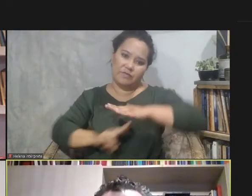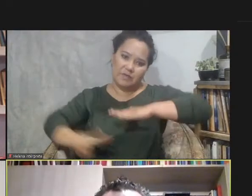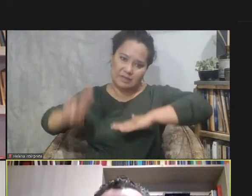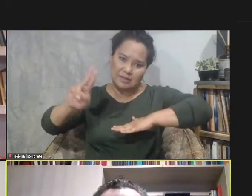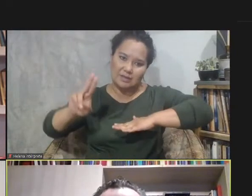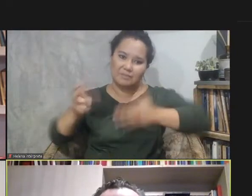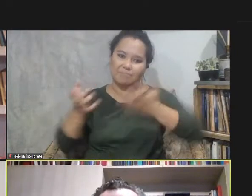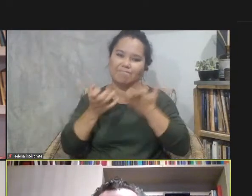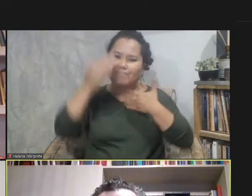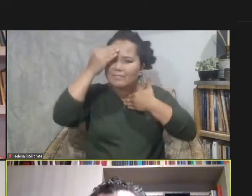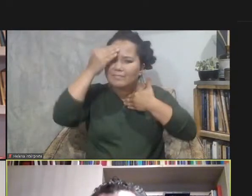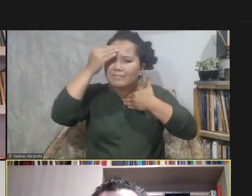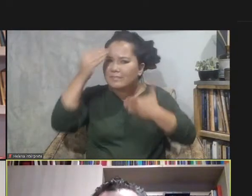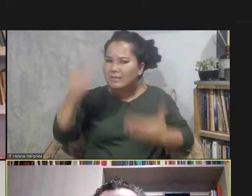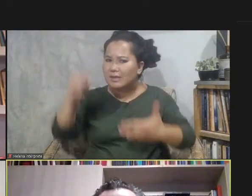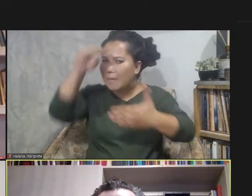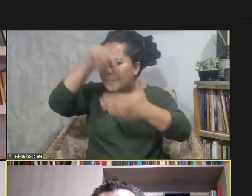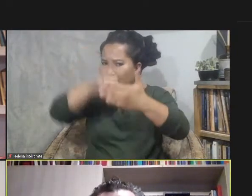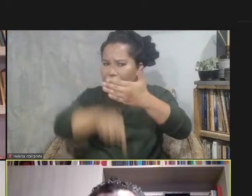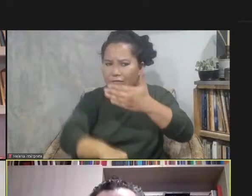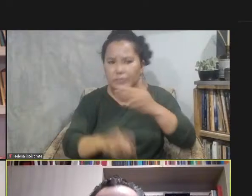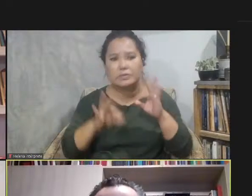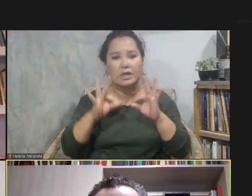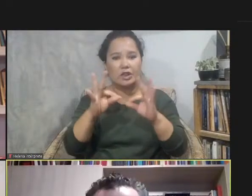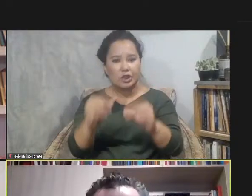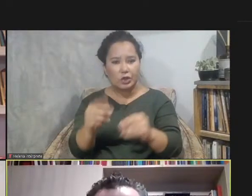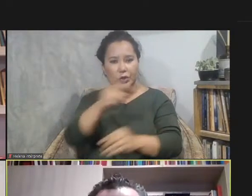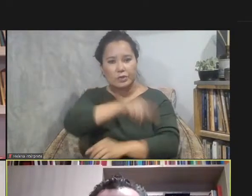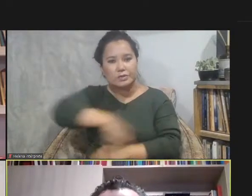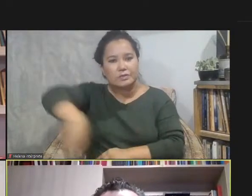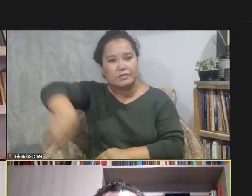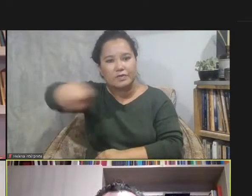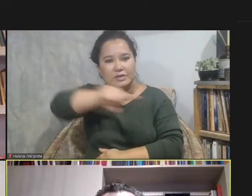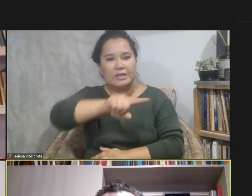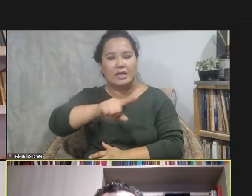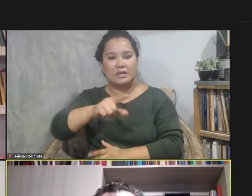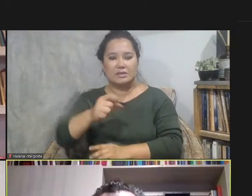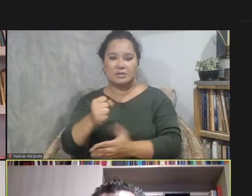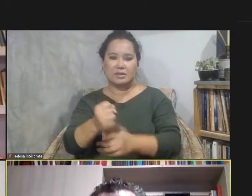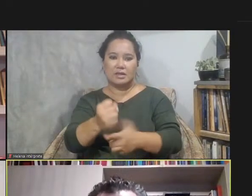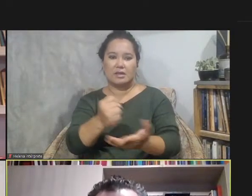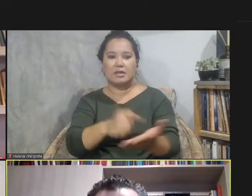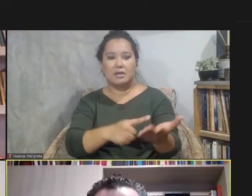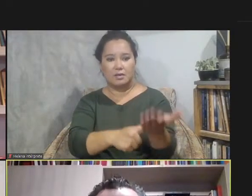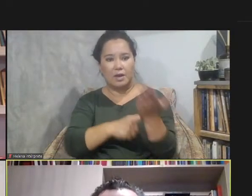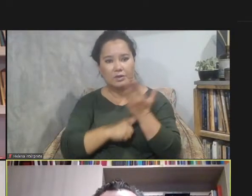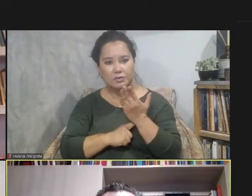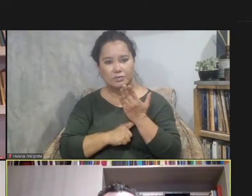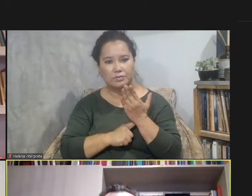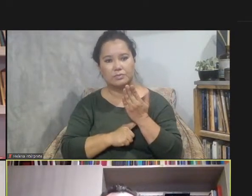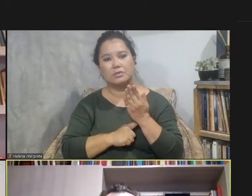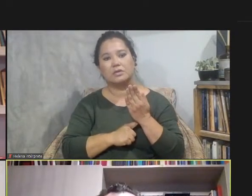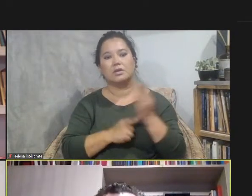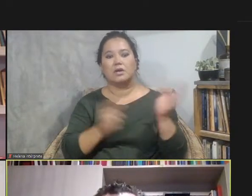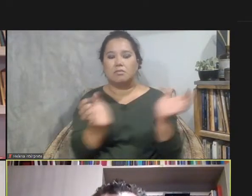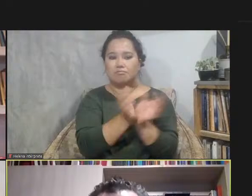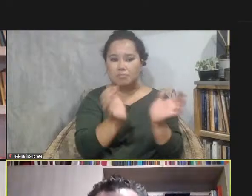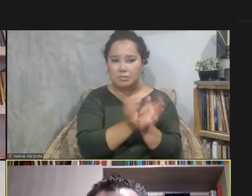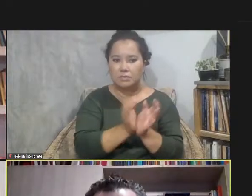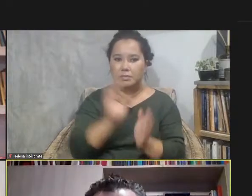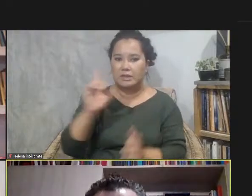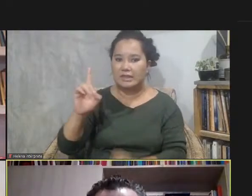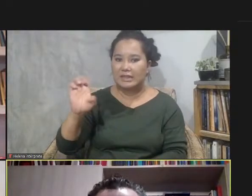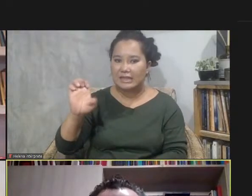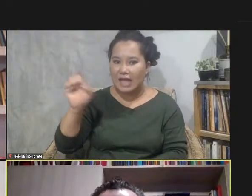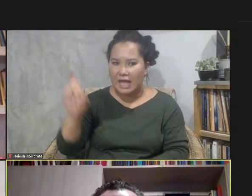agradecer profundamente a todos aqueles que tornam isso possível. As equipes do DEX, as equipes dos outros